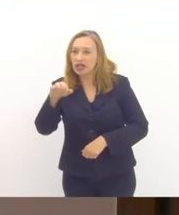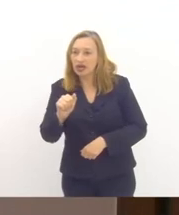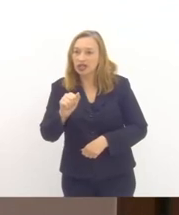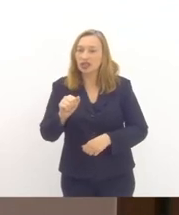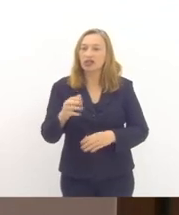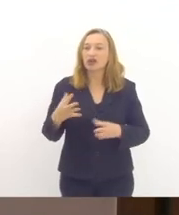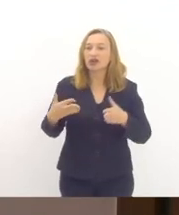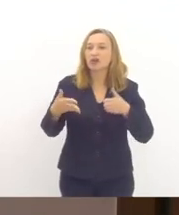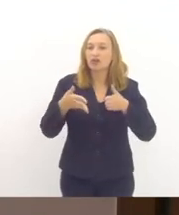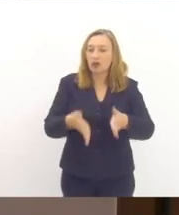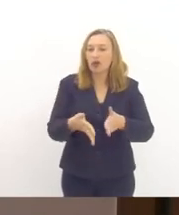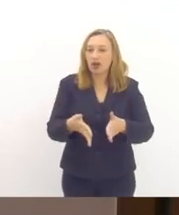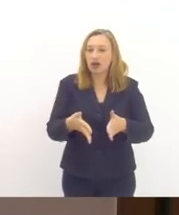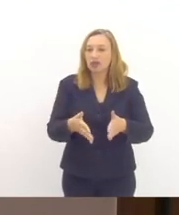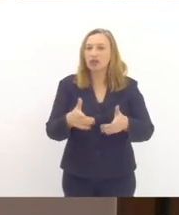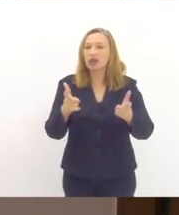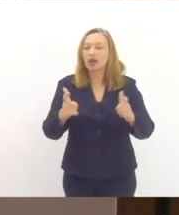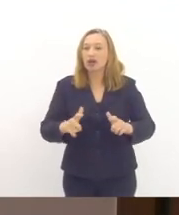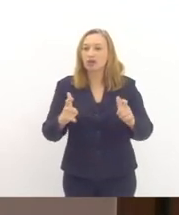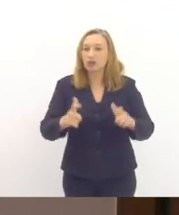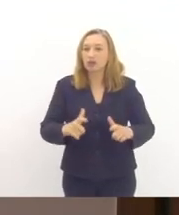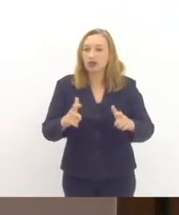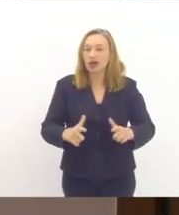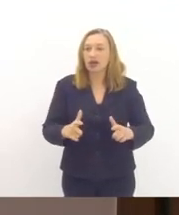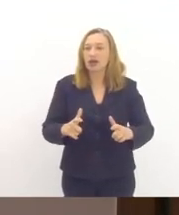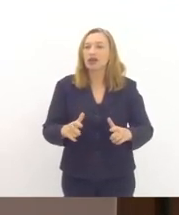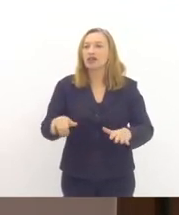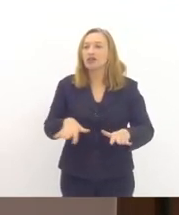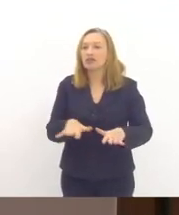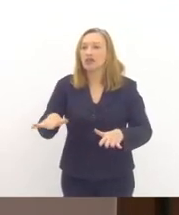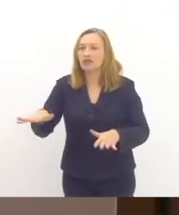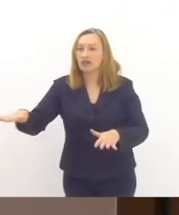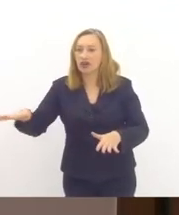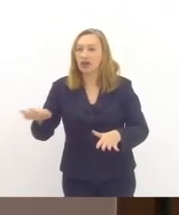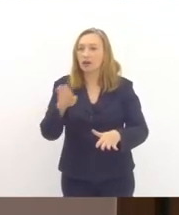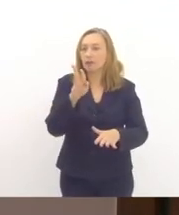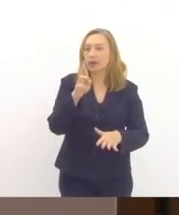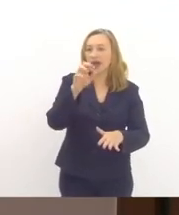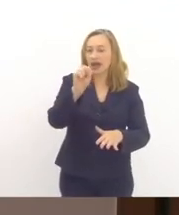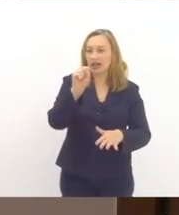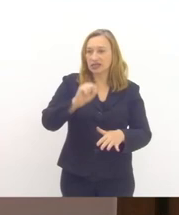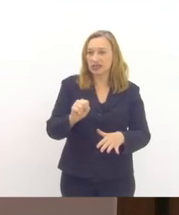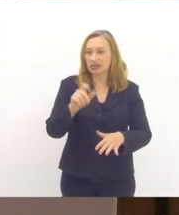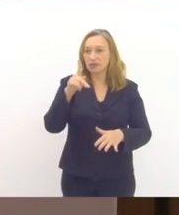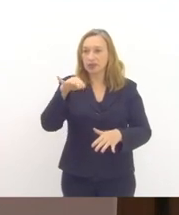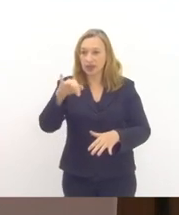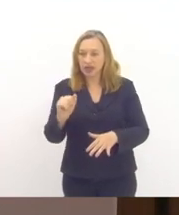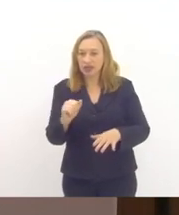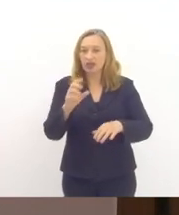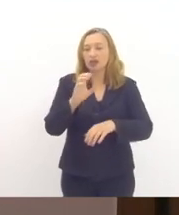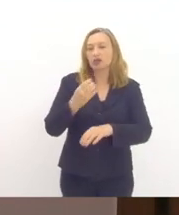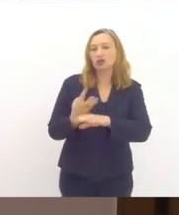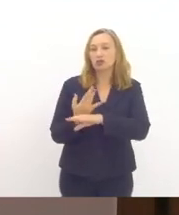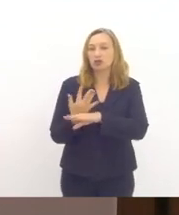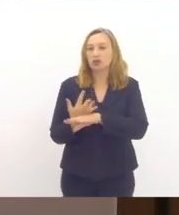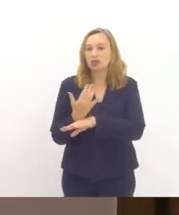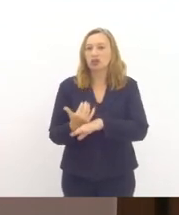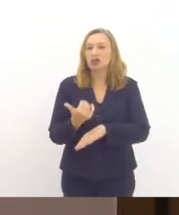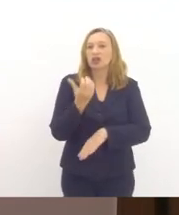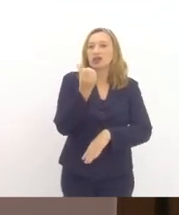no complexo de favelas de Brás de Pina e em Duque de Caxias. E, em 2021,